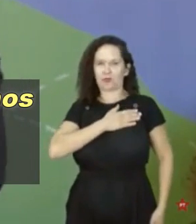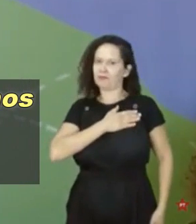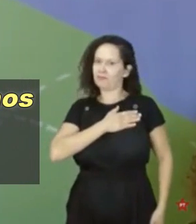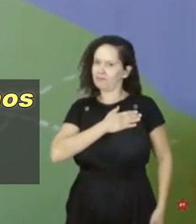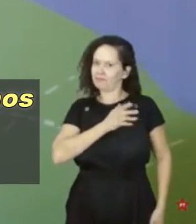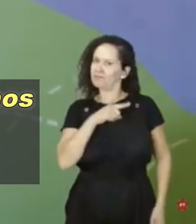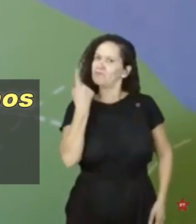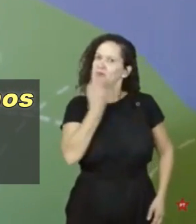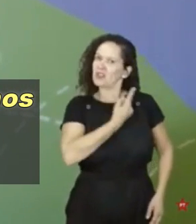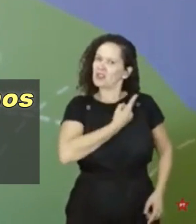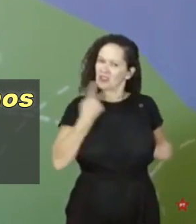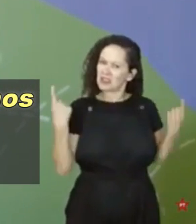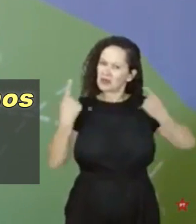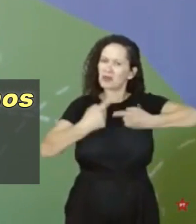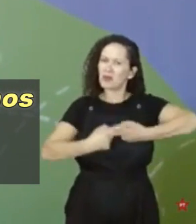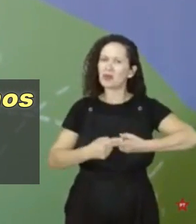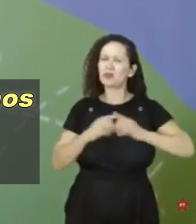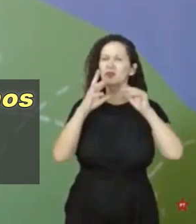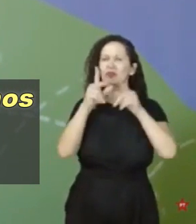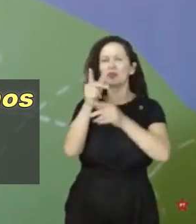historicamente a combater